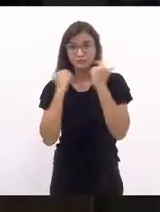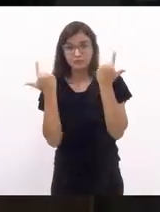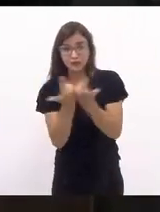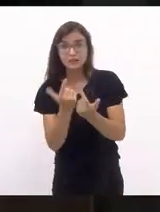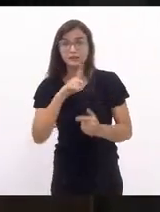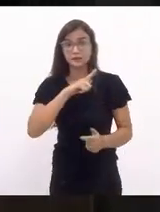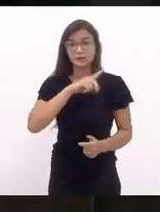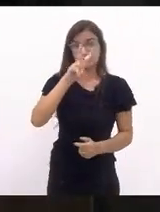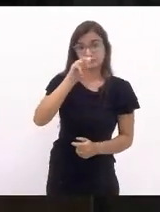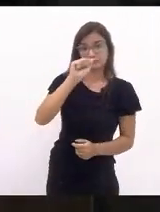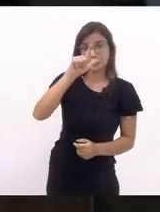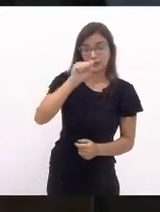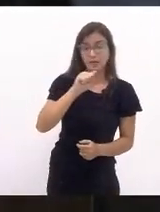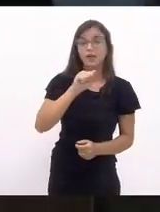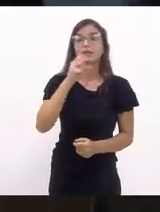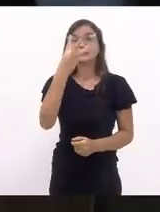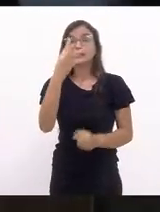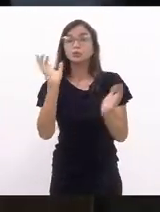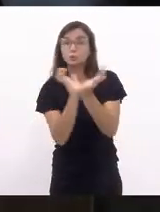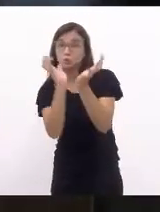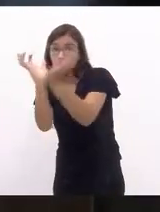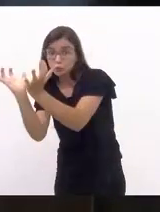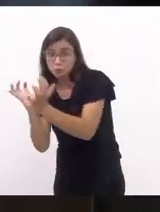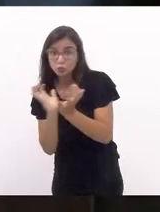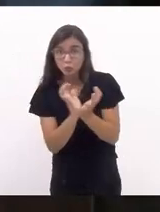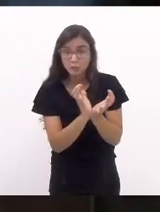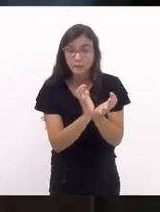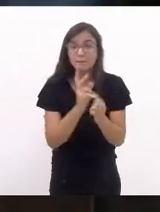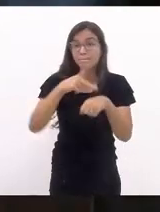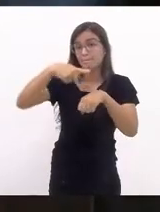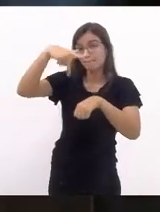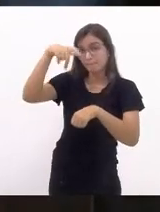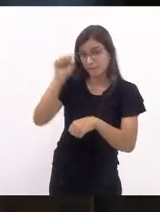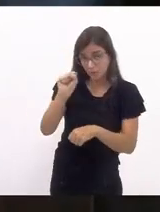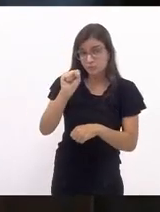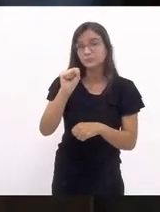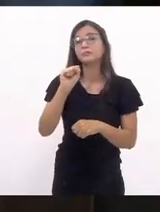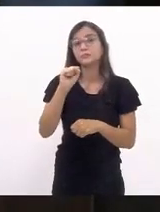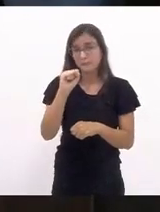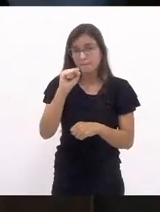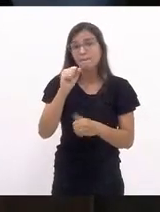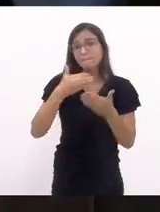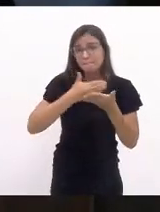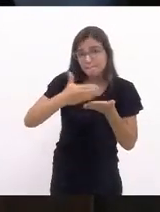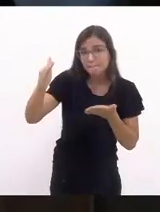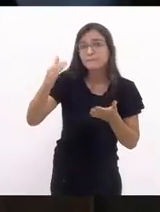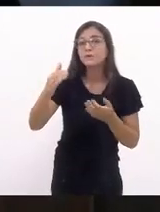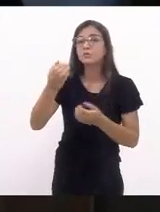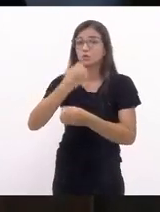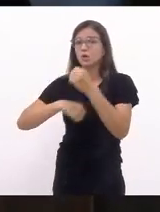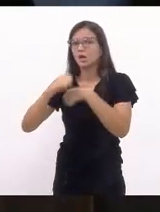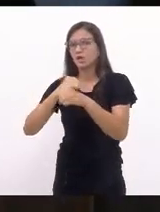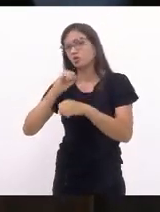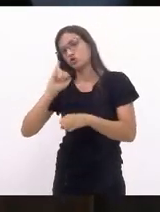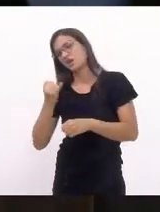três turmas o pós-graduação Lato Sensu iniciadas no início do ano e com previsão de formatura em